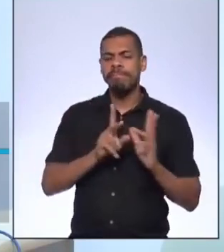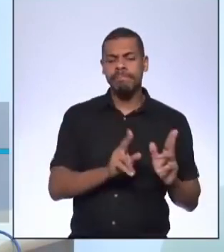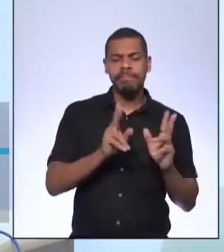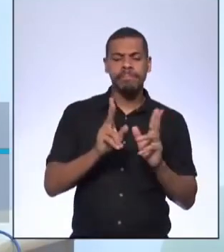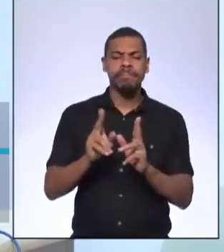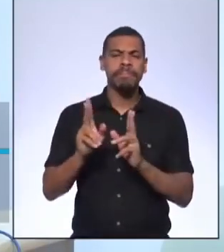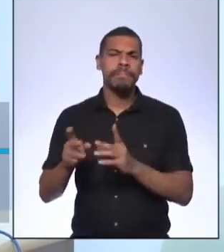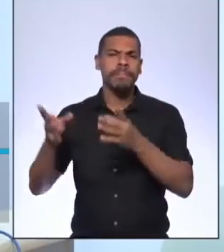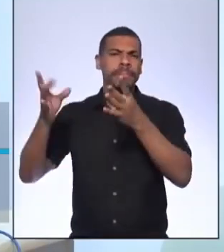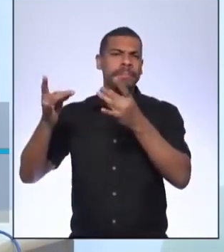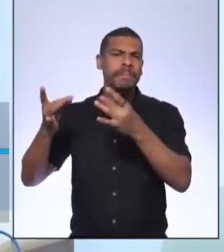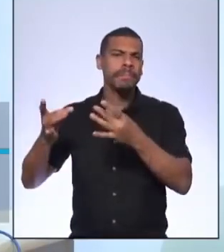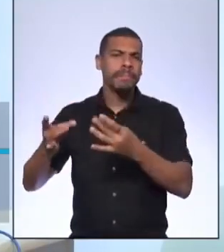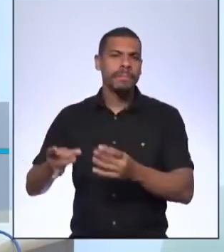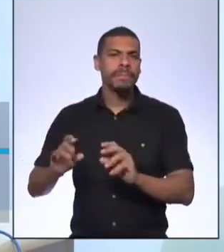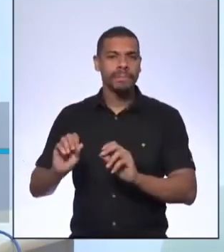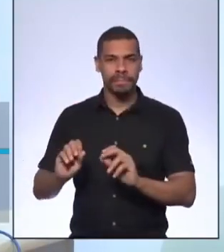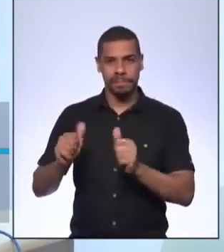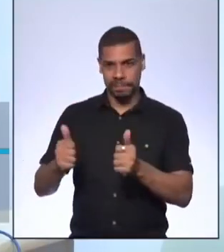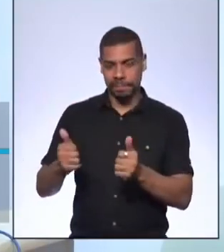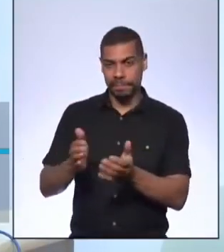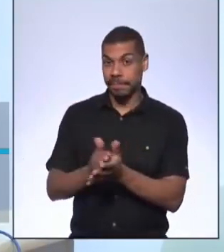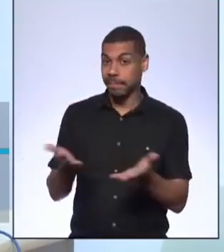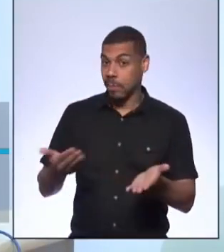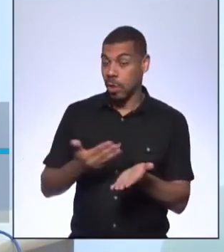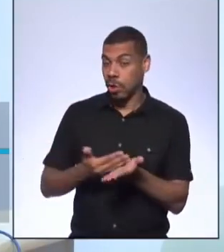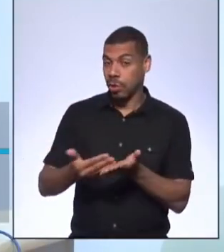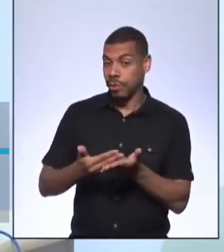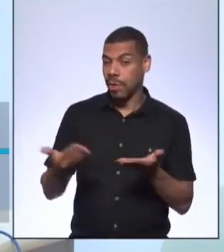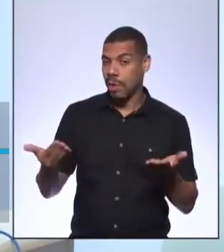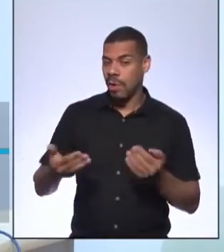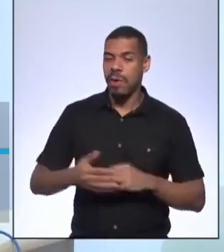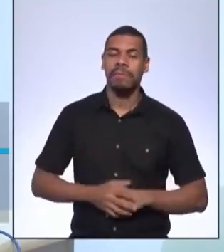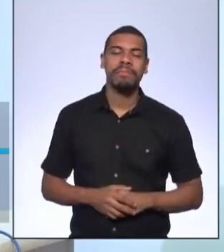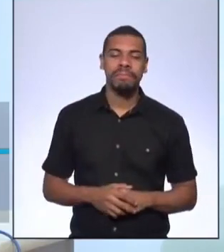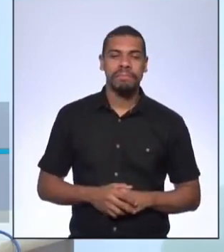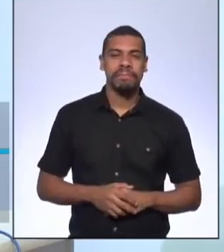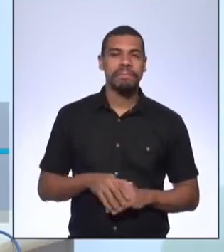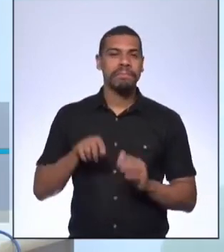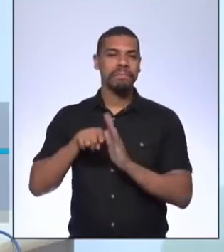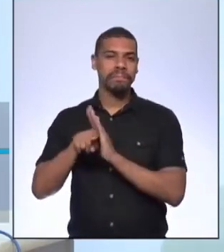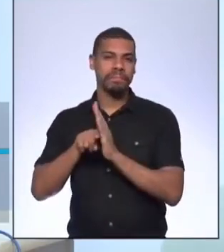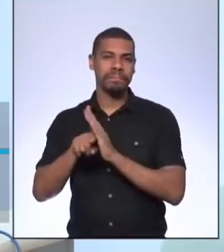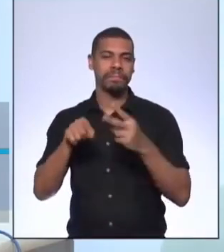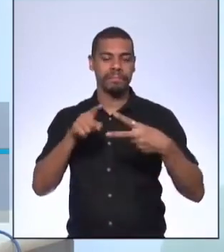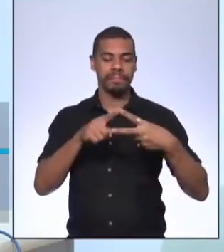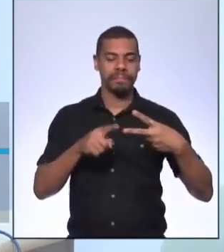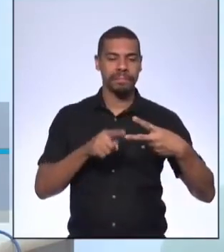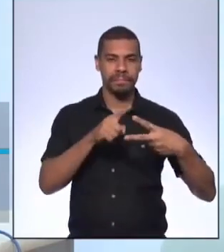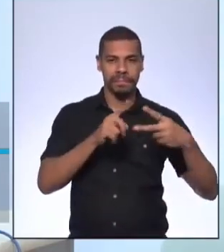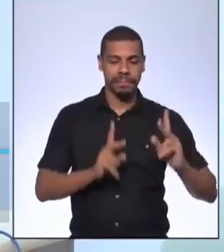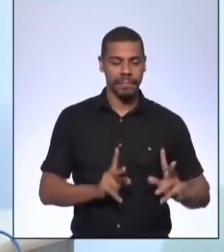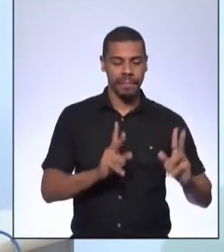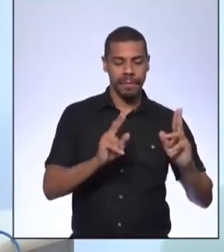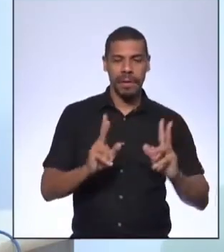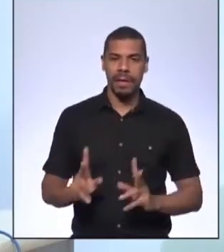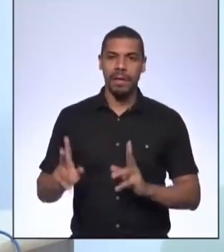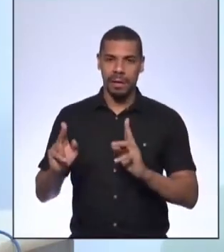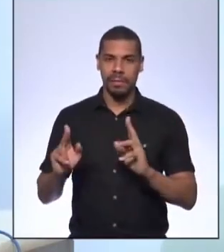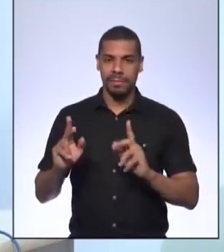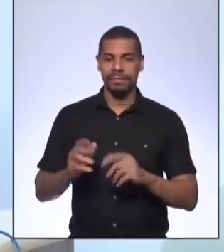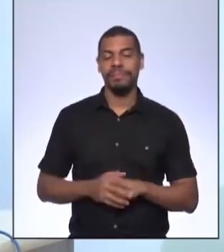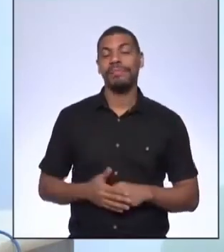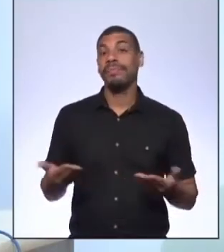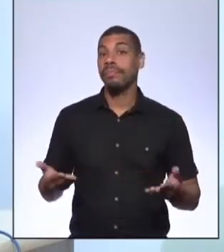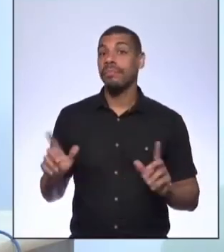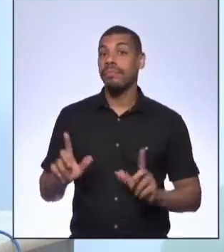ponto por ponto, parte por parte. Então, a gente vai começar aí analisando 2 recortes da obra, né?